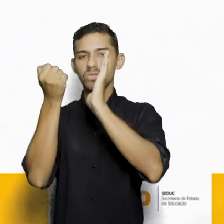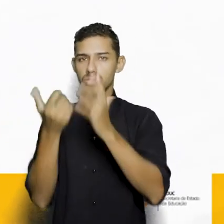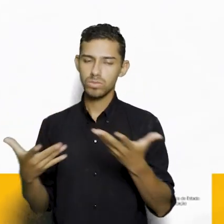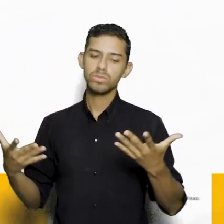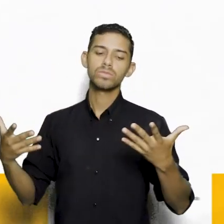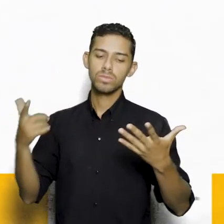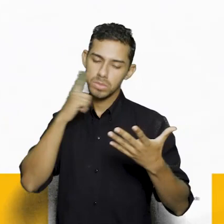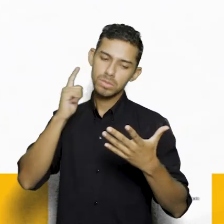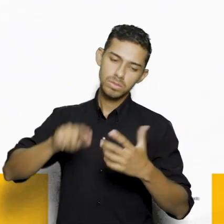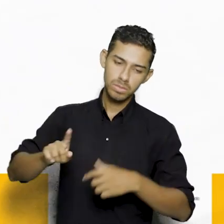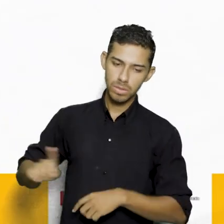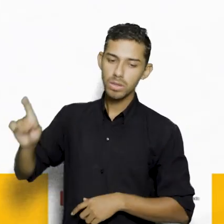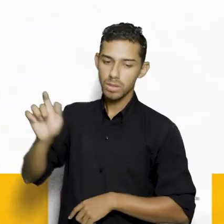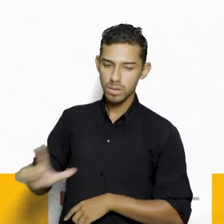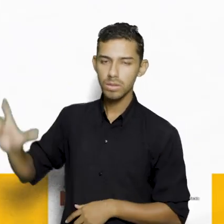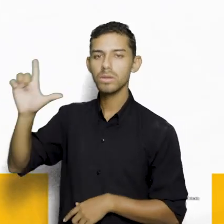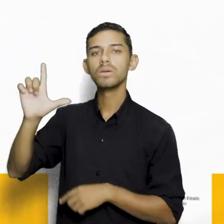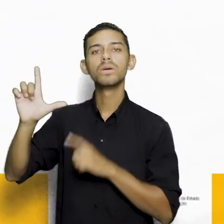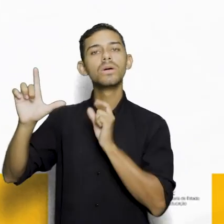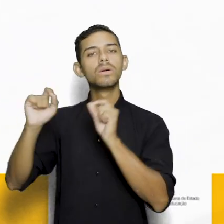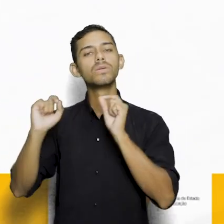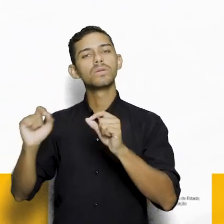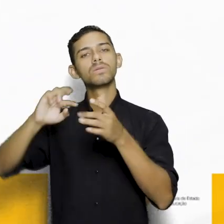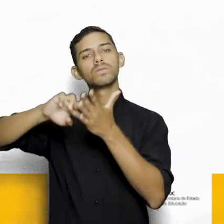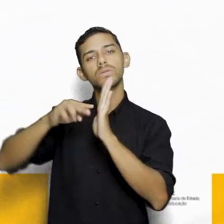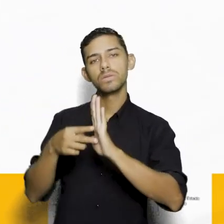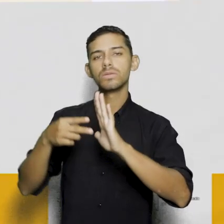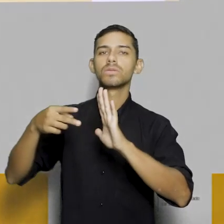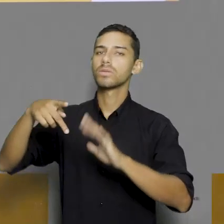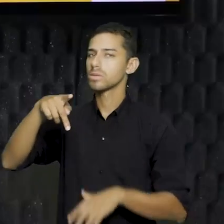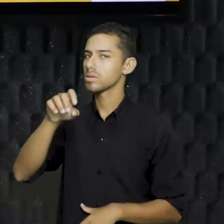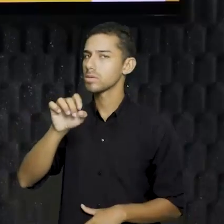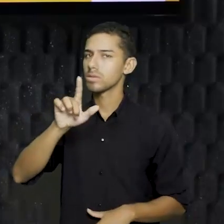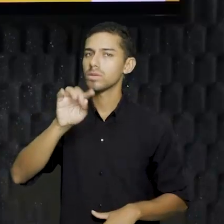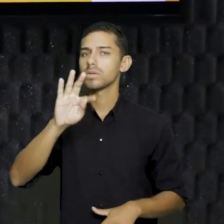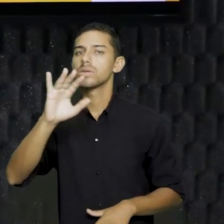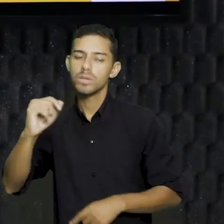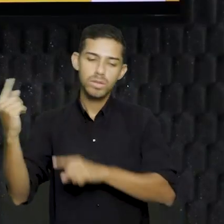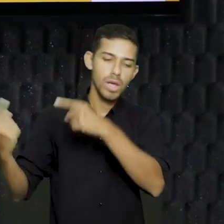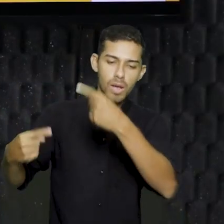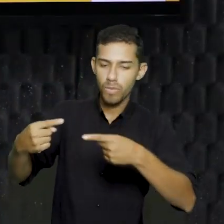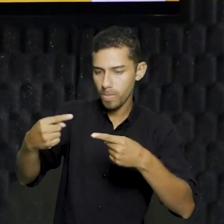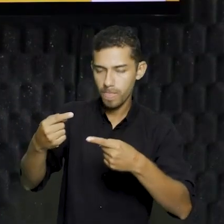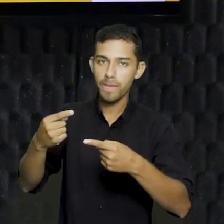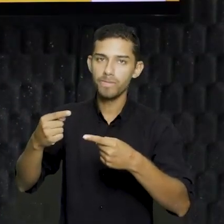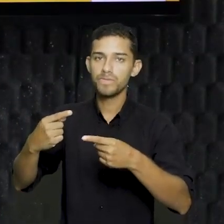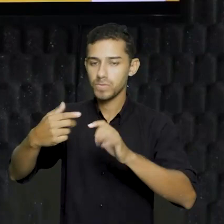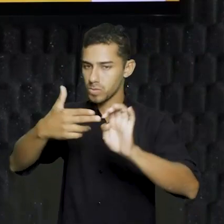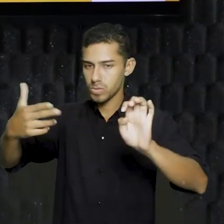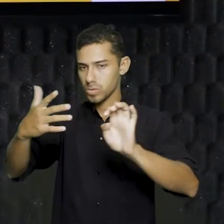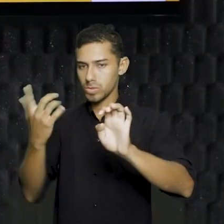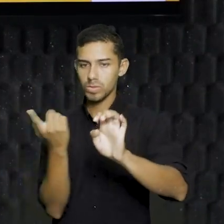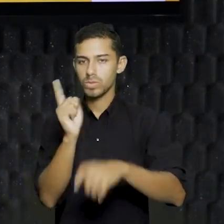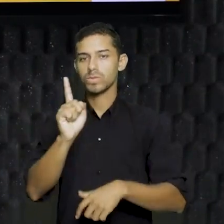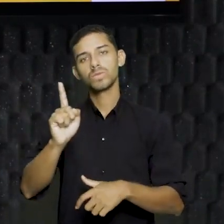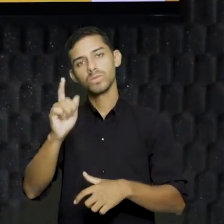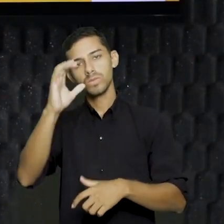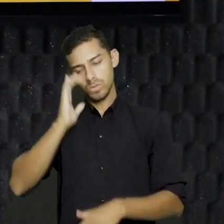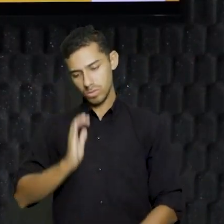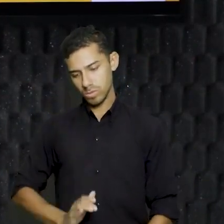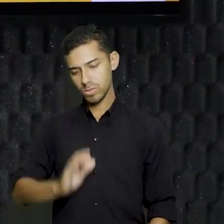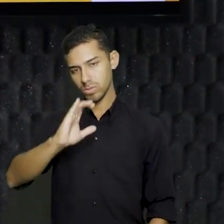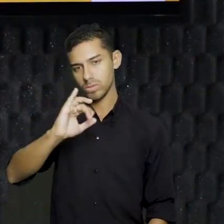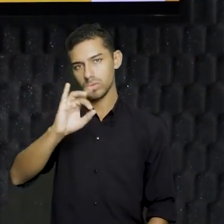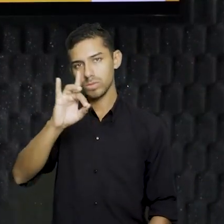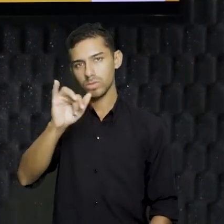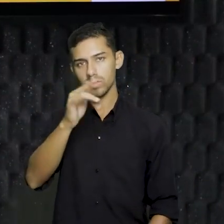definir literalmente o que seria a politeia, a política e, claro, o elemento cidadão da época.